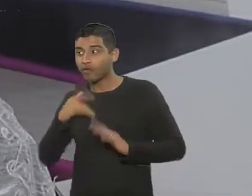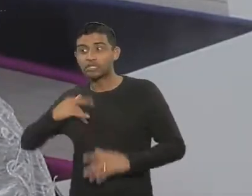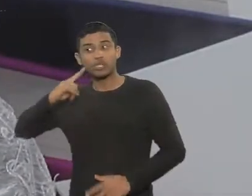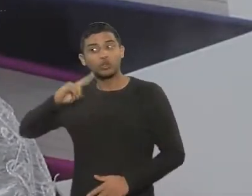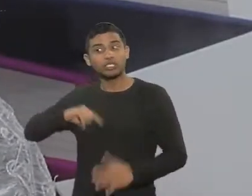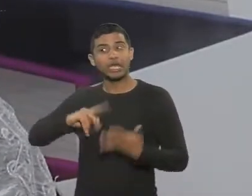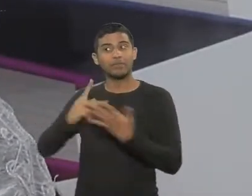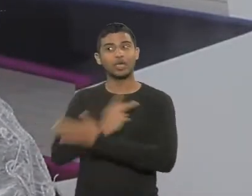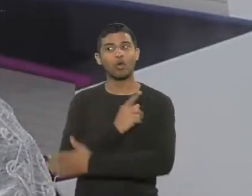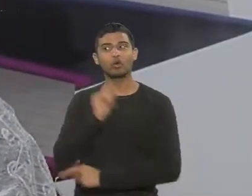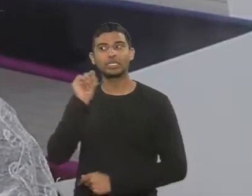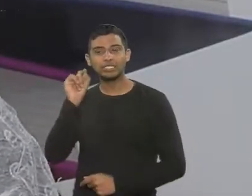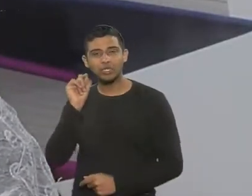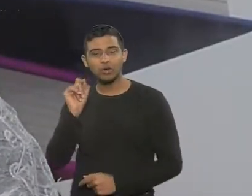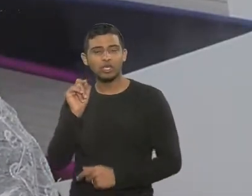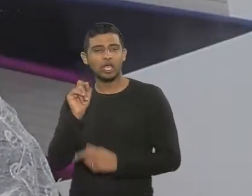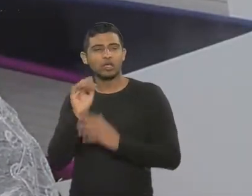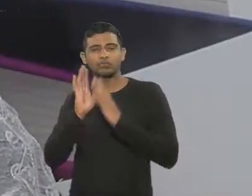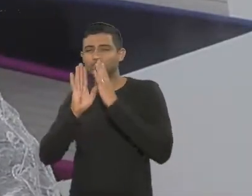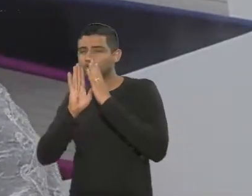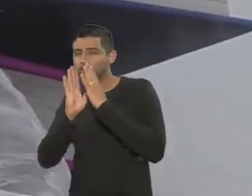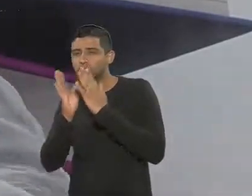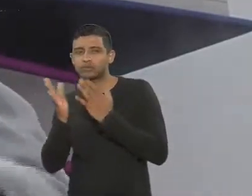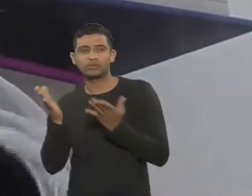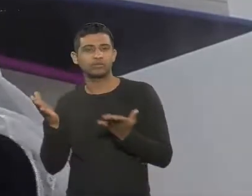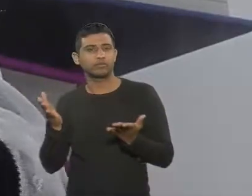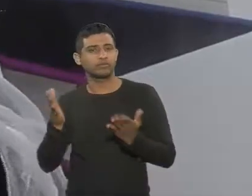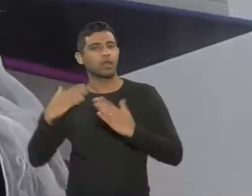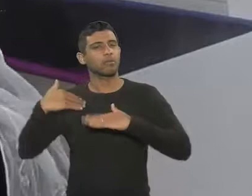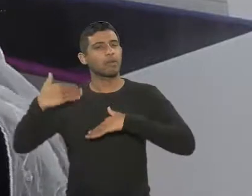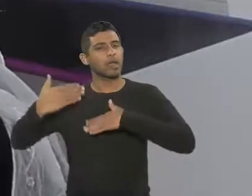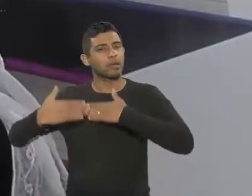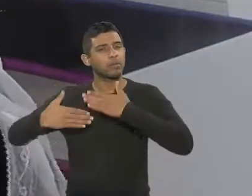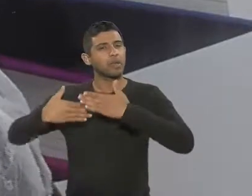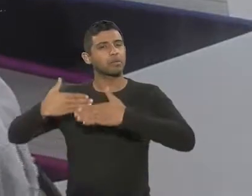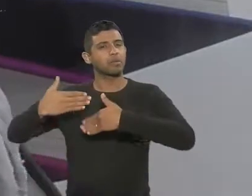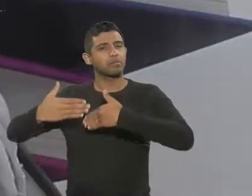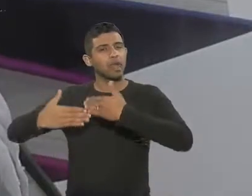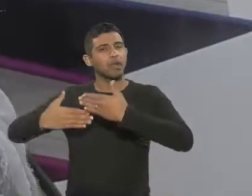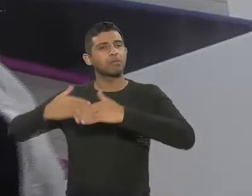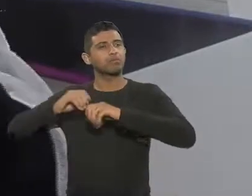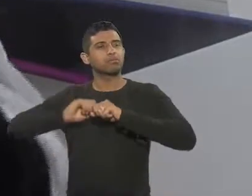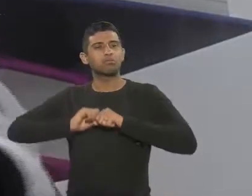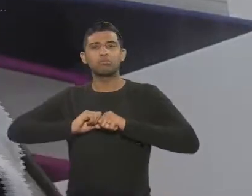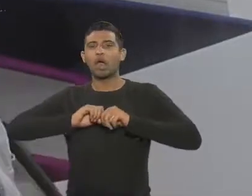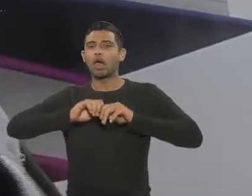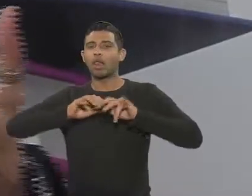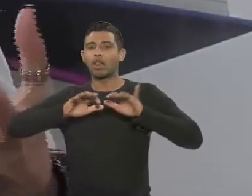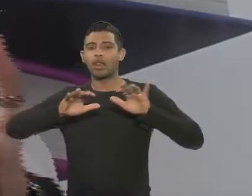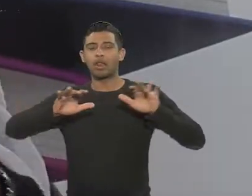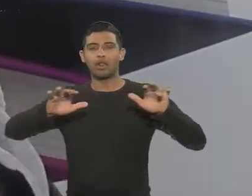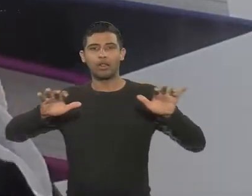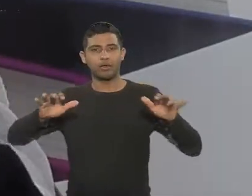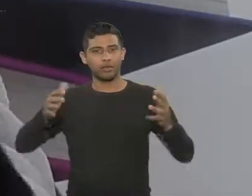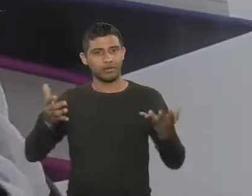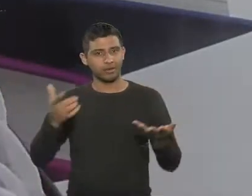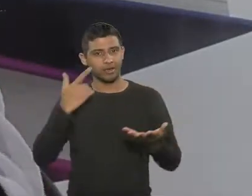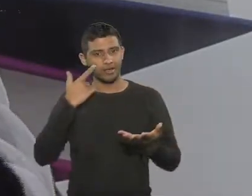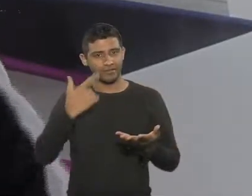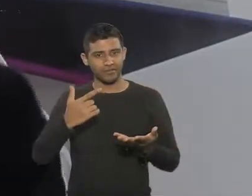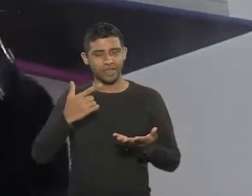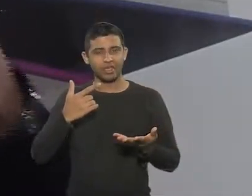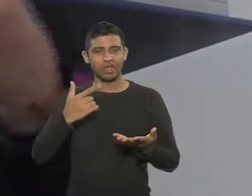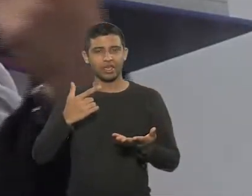fulano, você não sabe o que aconteceu. E isso vai. Isso se torna a grande fonte